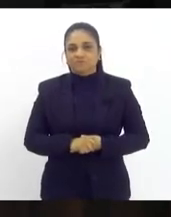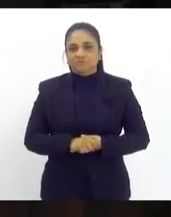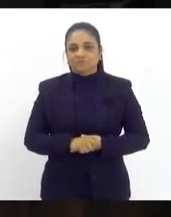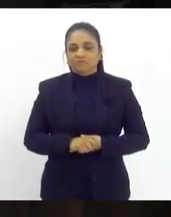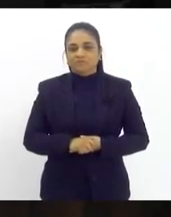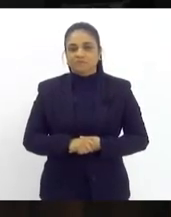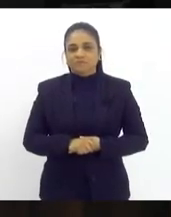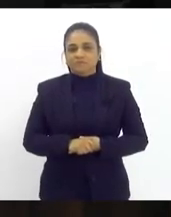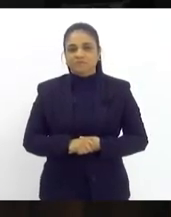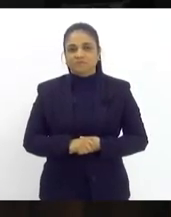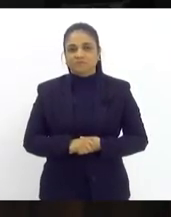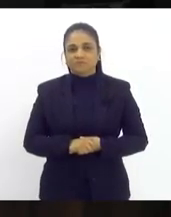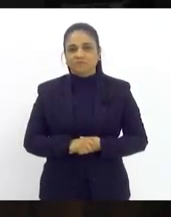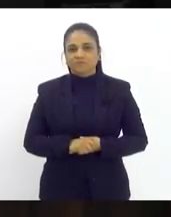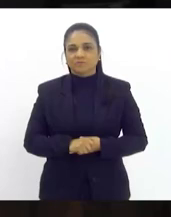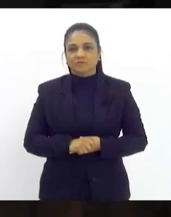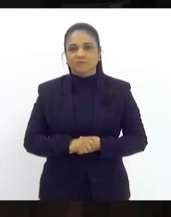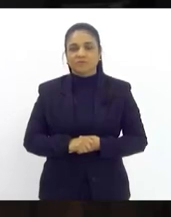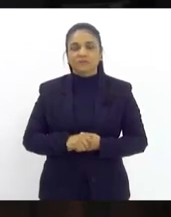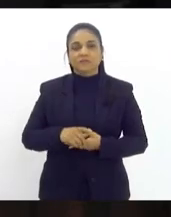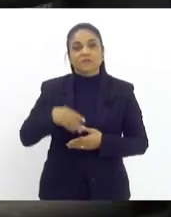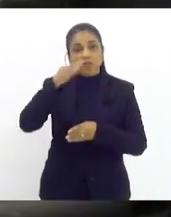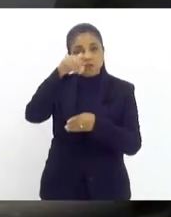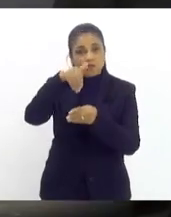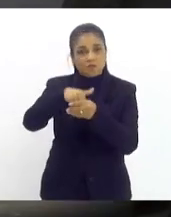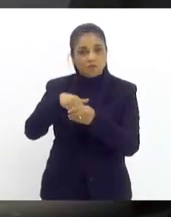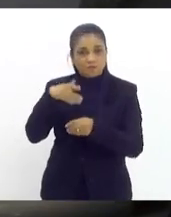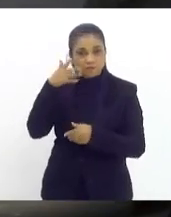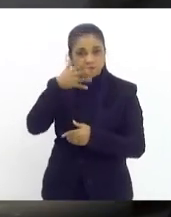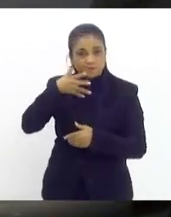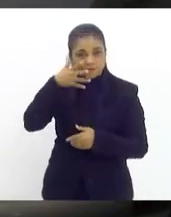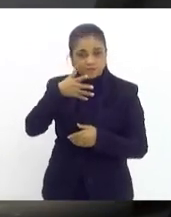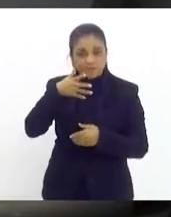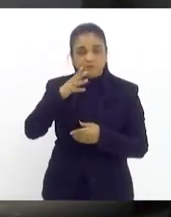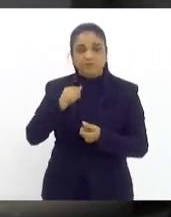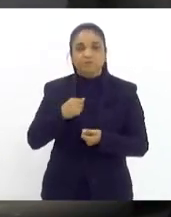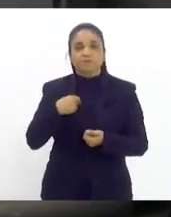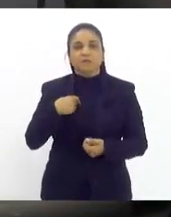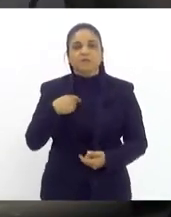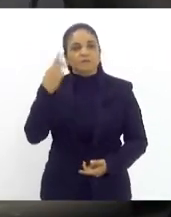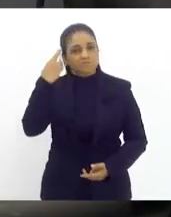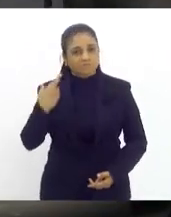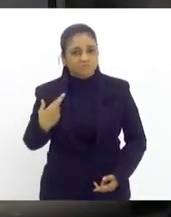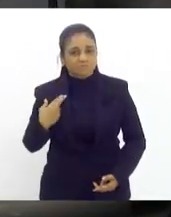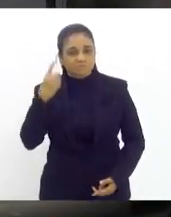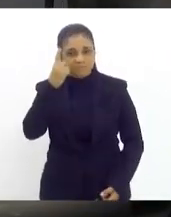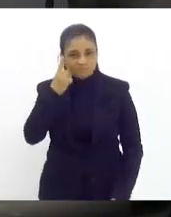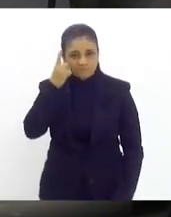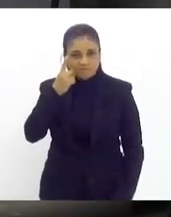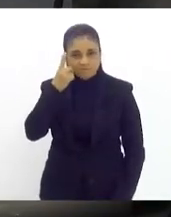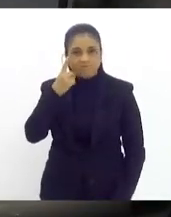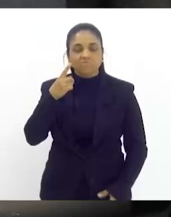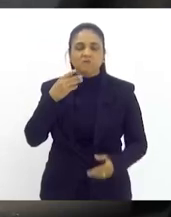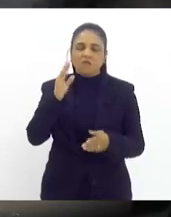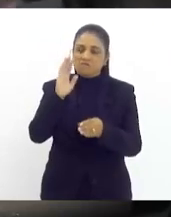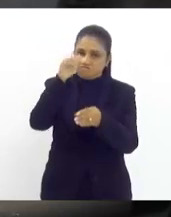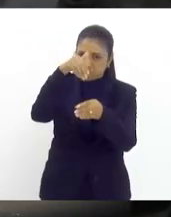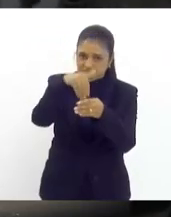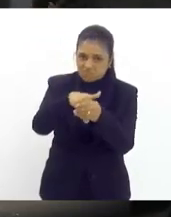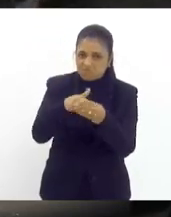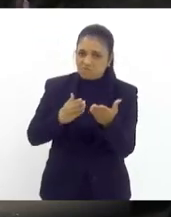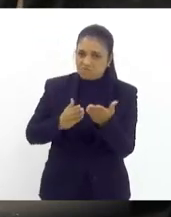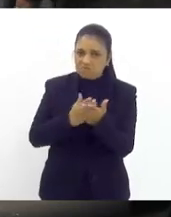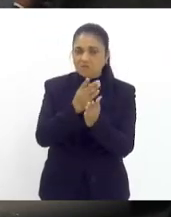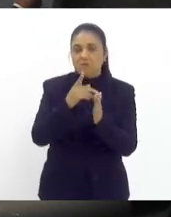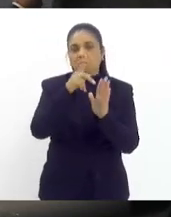pro declaração de voto deputada Renata Souza por favor senhor presidente declaração de voto favorável ao projeto